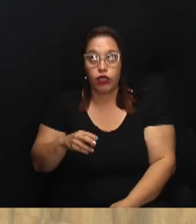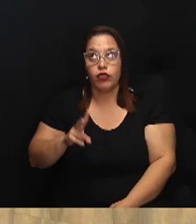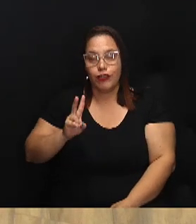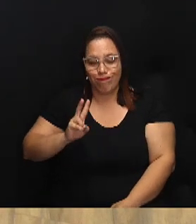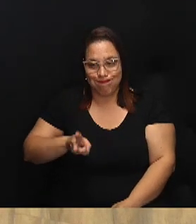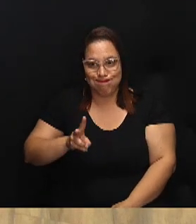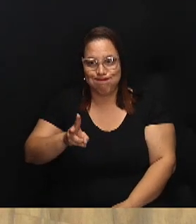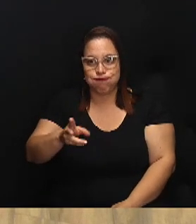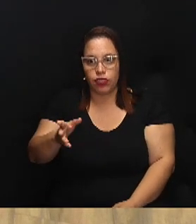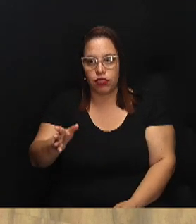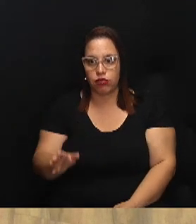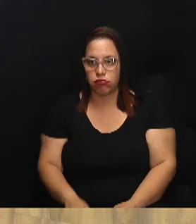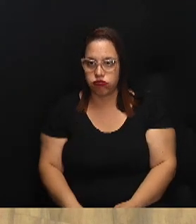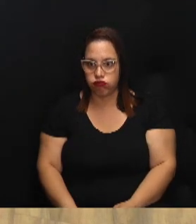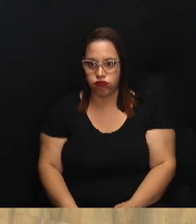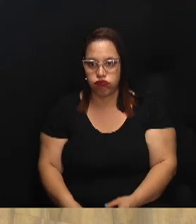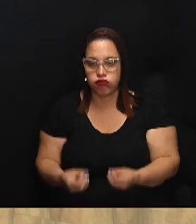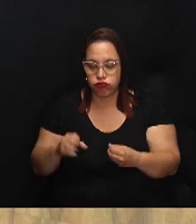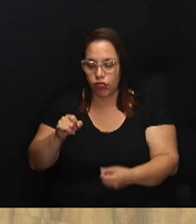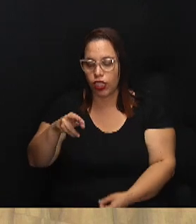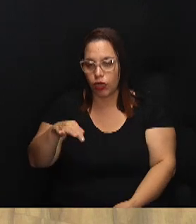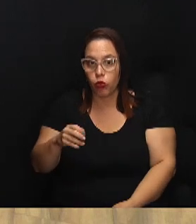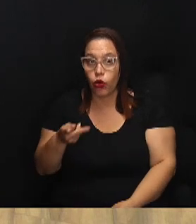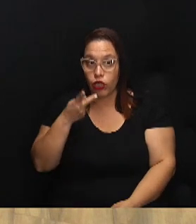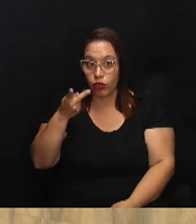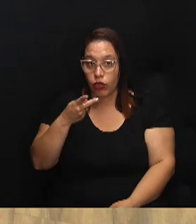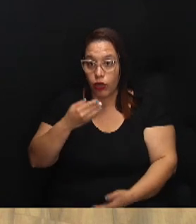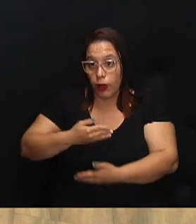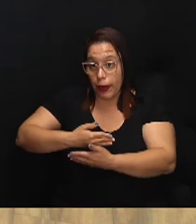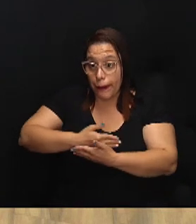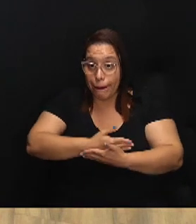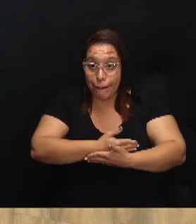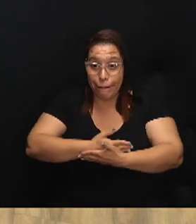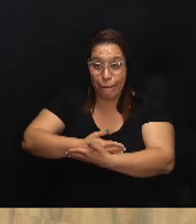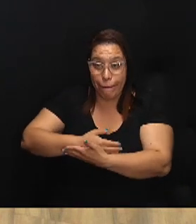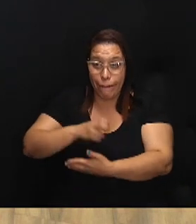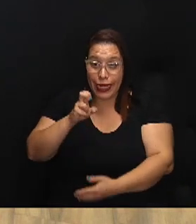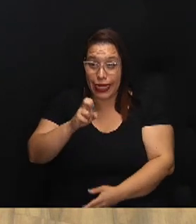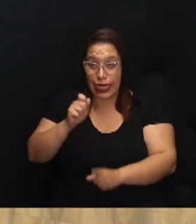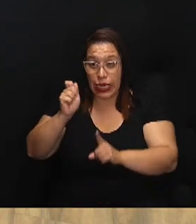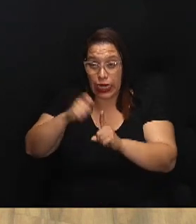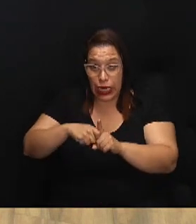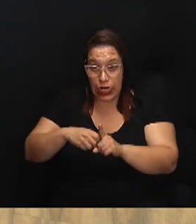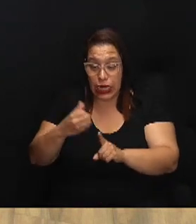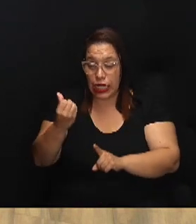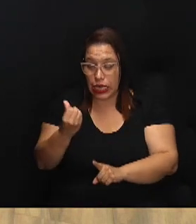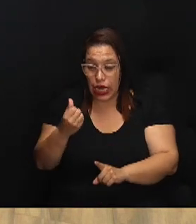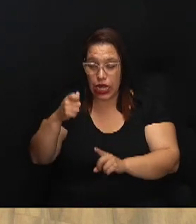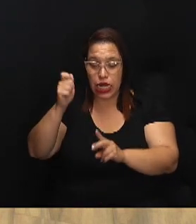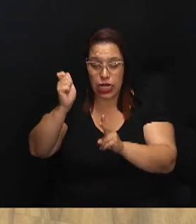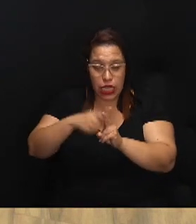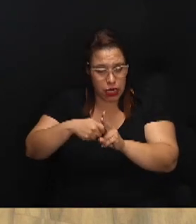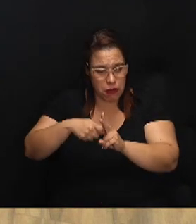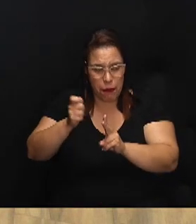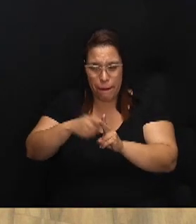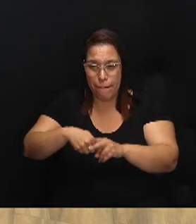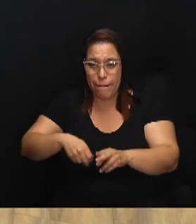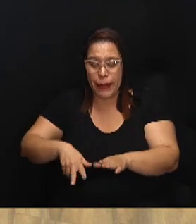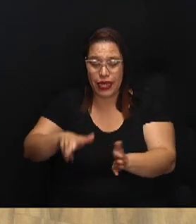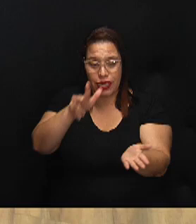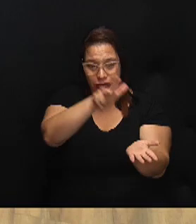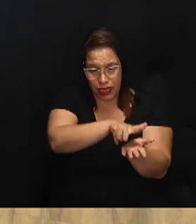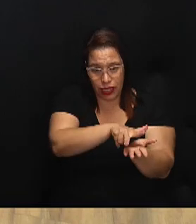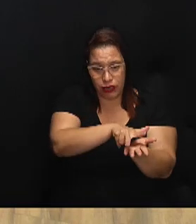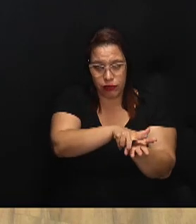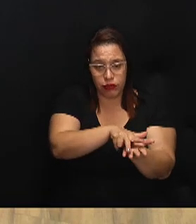E como a Simone comentou, né? Bebês às vezes passam 5 meses, 6, 7, 8, às vezes mais. Né? Mas